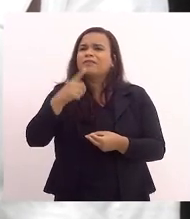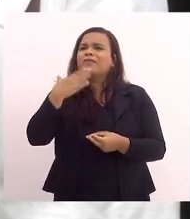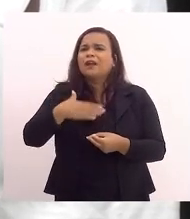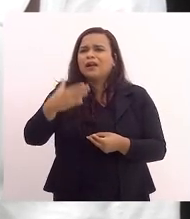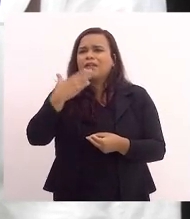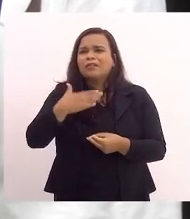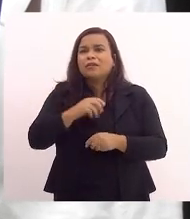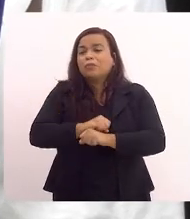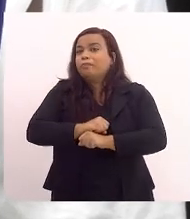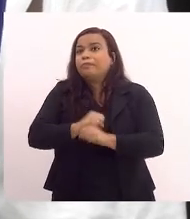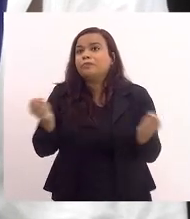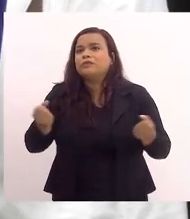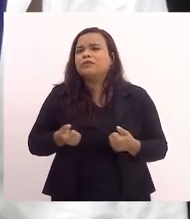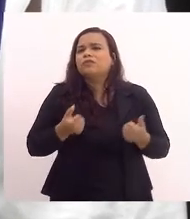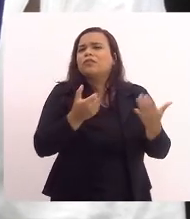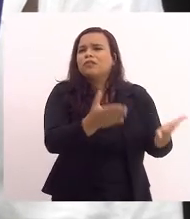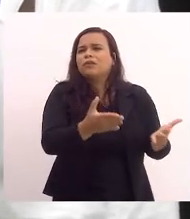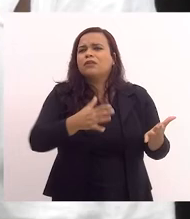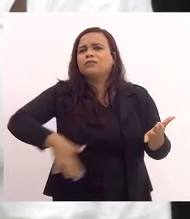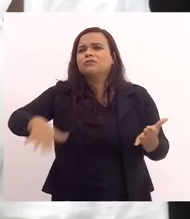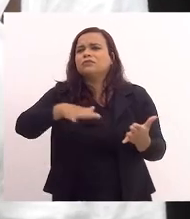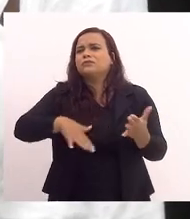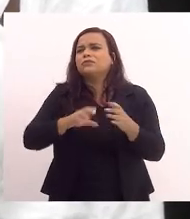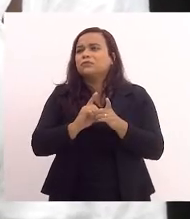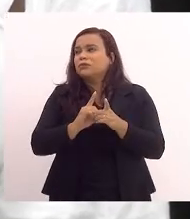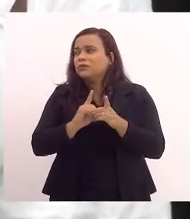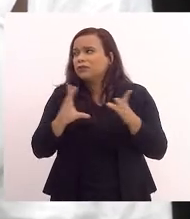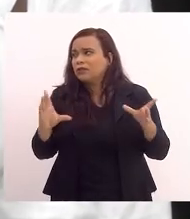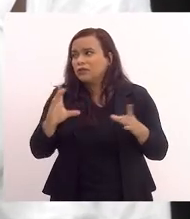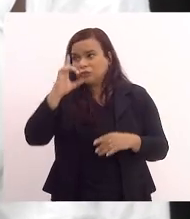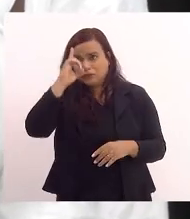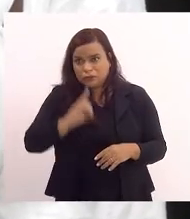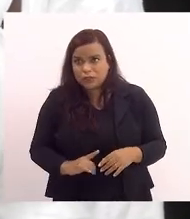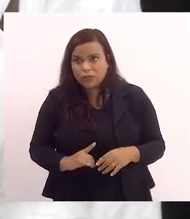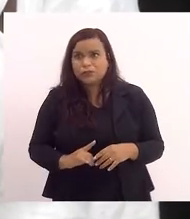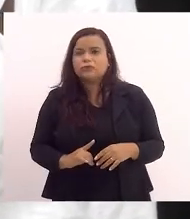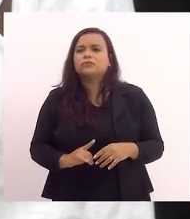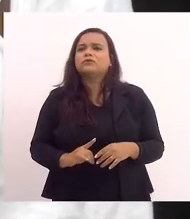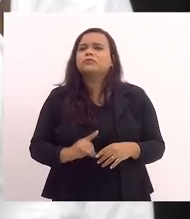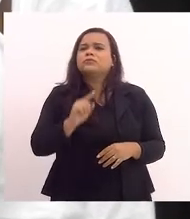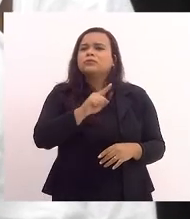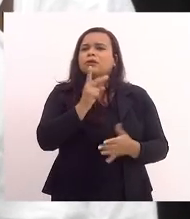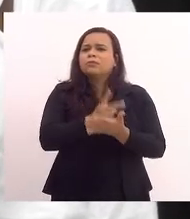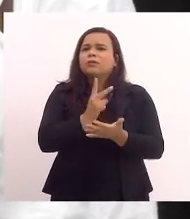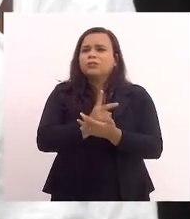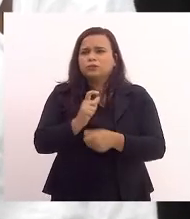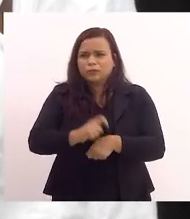direito que não tenha bem comum com pressuposto ao mesmo tempo.